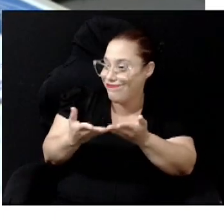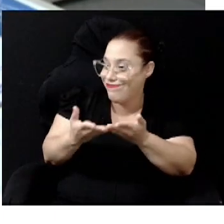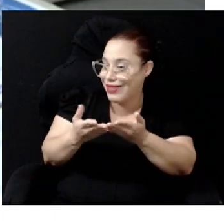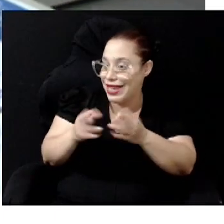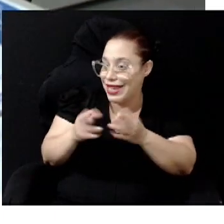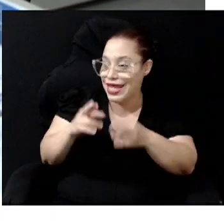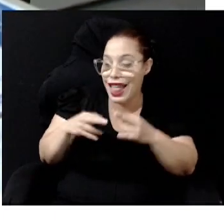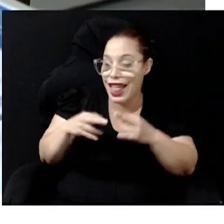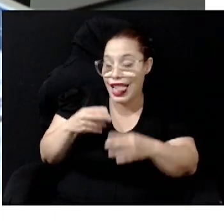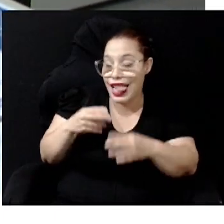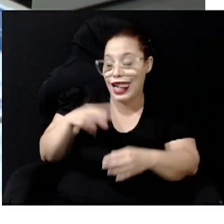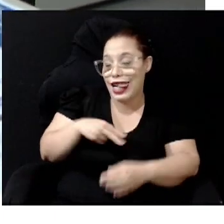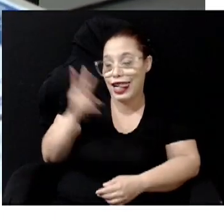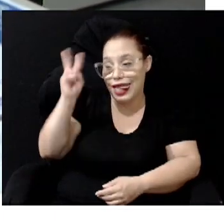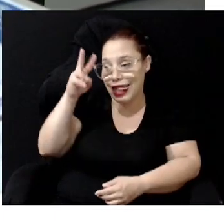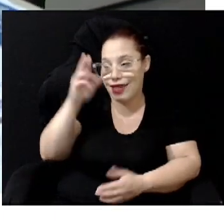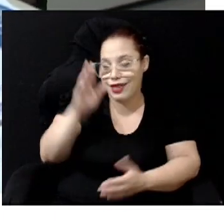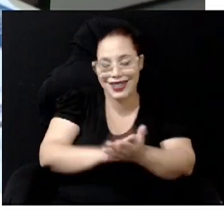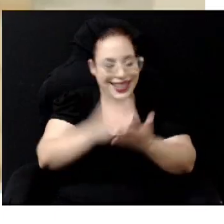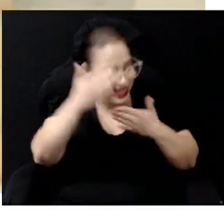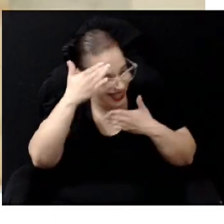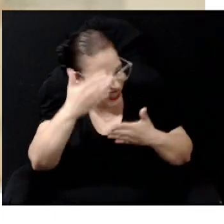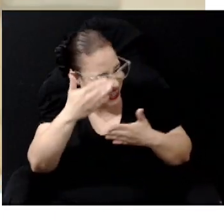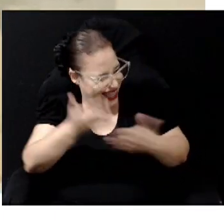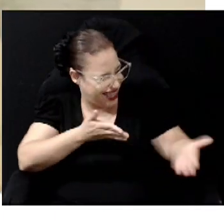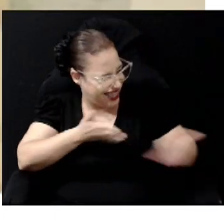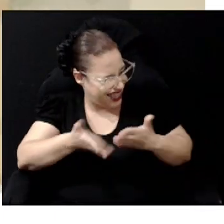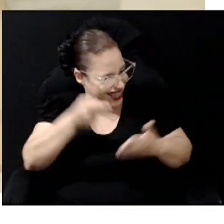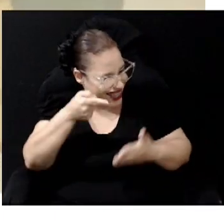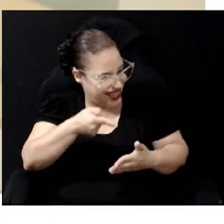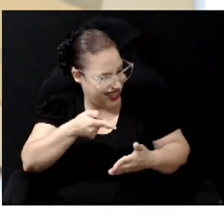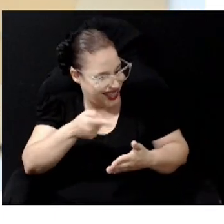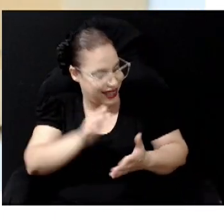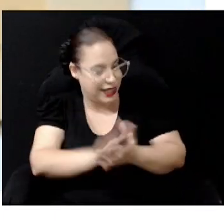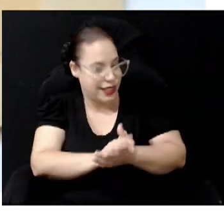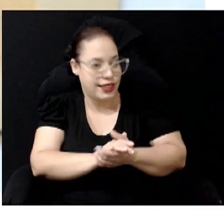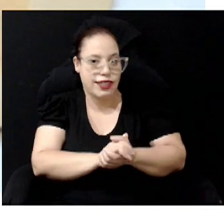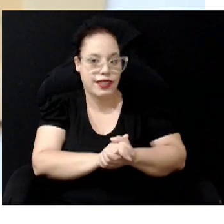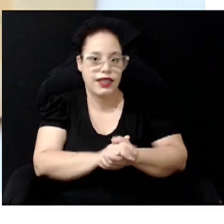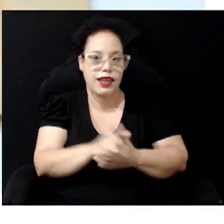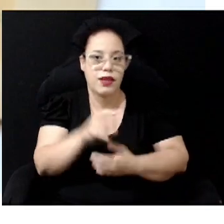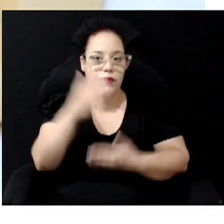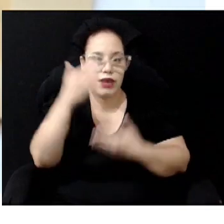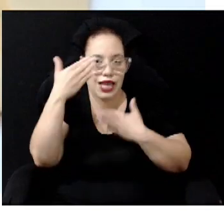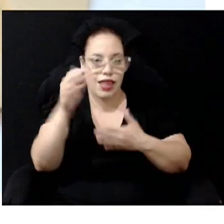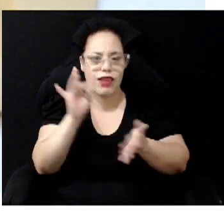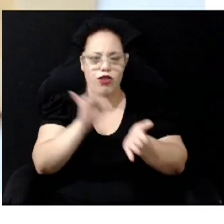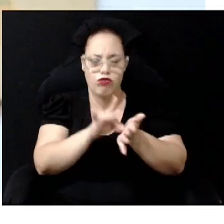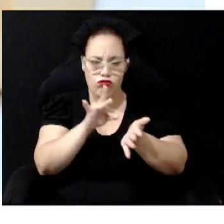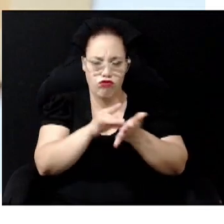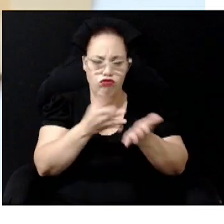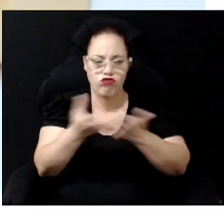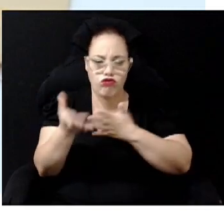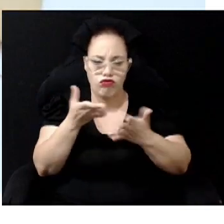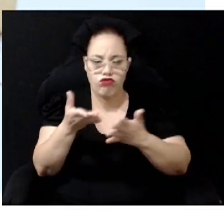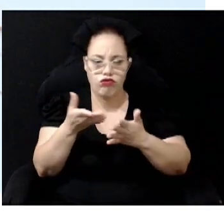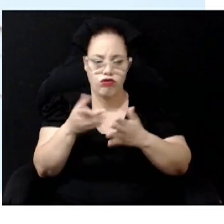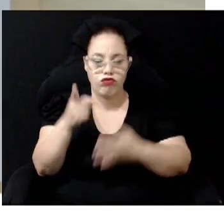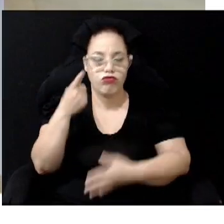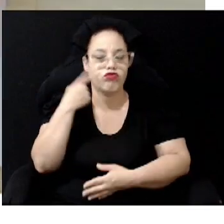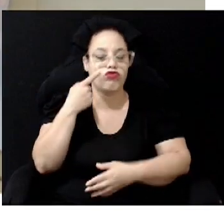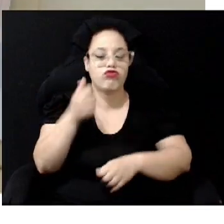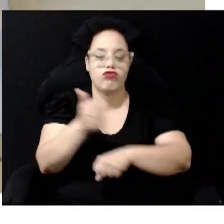Né? Quero agradecer essa participação com a gente. Eliane Abrão, obrigada por participar aqui do nosso Se Liga na Profissão.